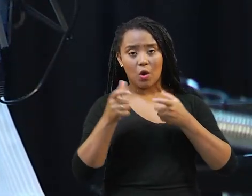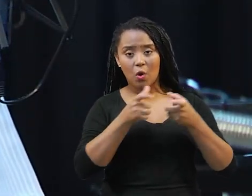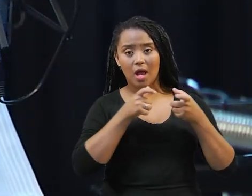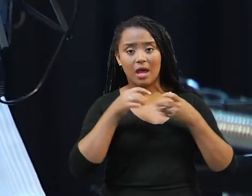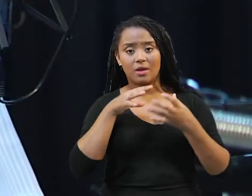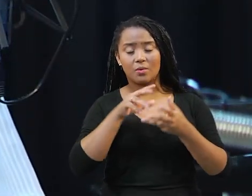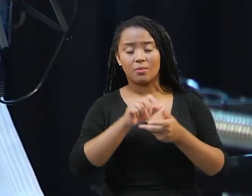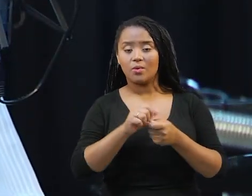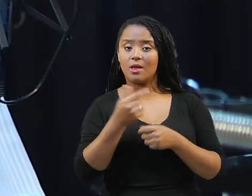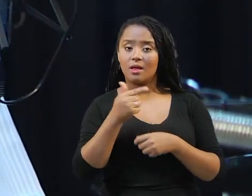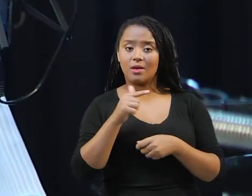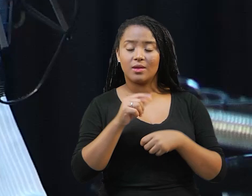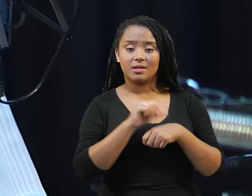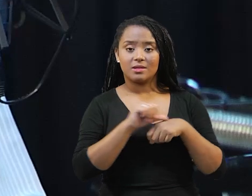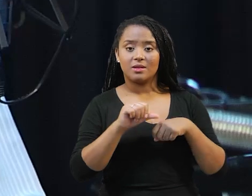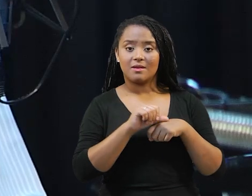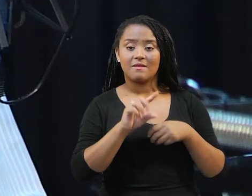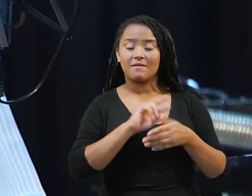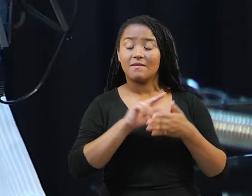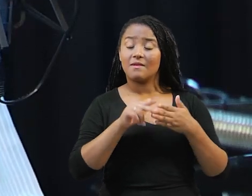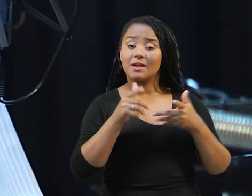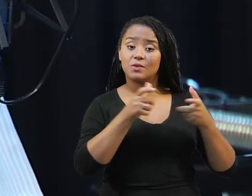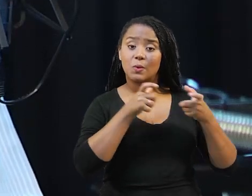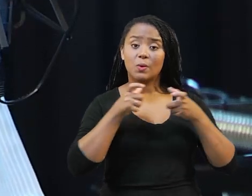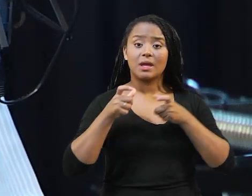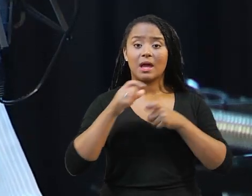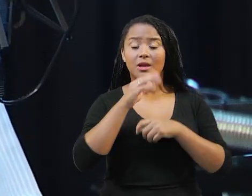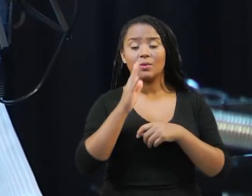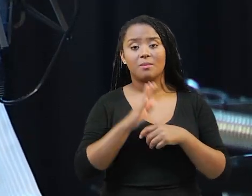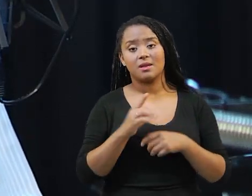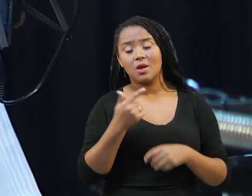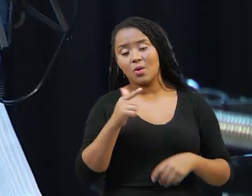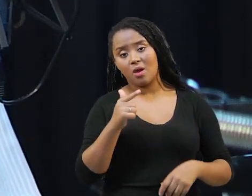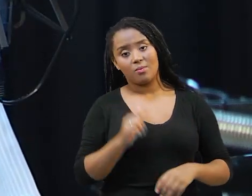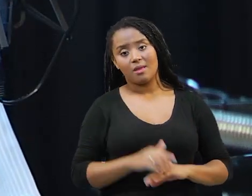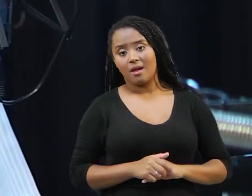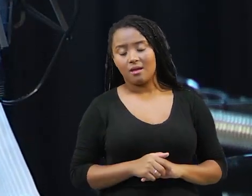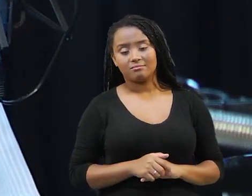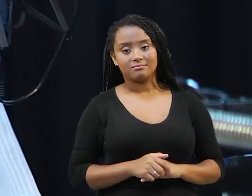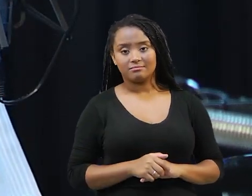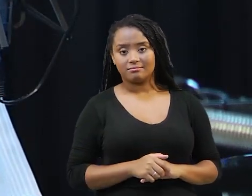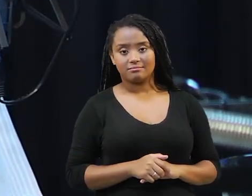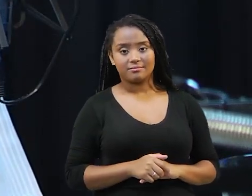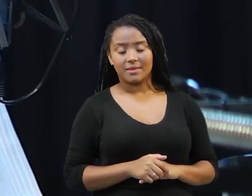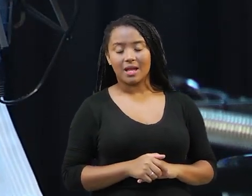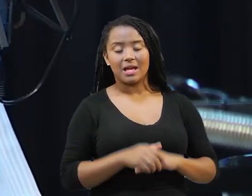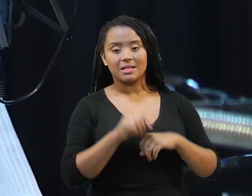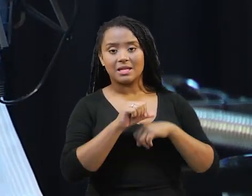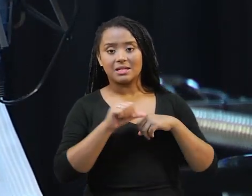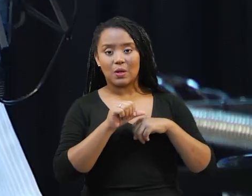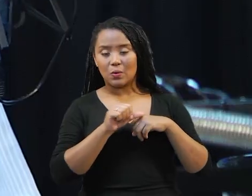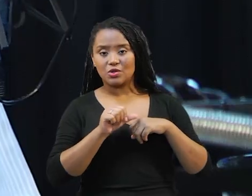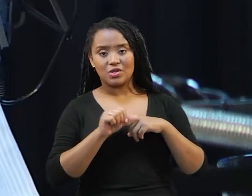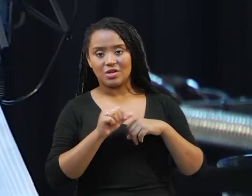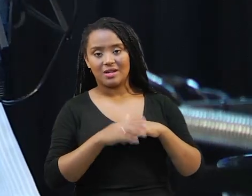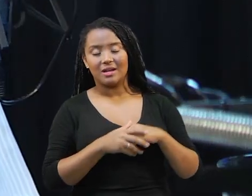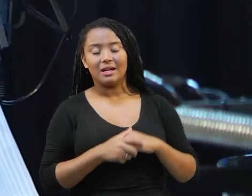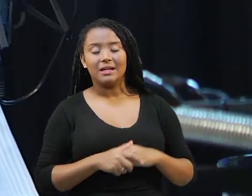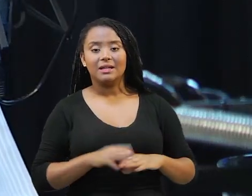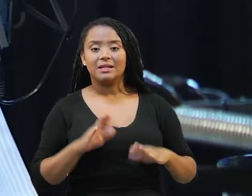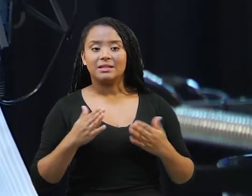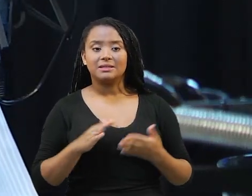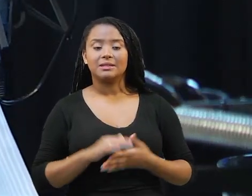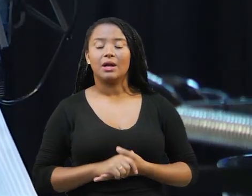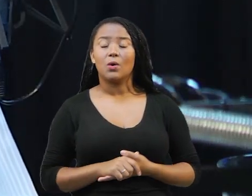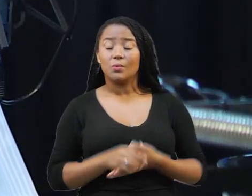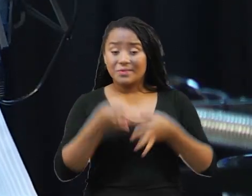lugares do mundo não têm acesso ao cirurgião. E também no Brasil, muitos lugares do Brasil não têm acesso. Então, esse é um grande desafio